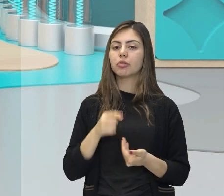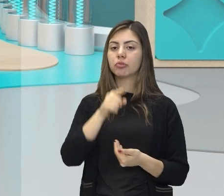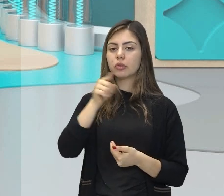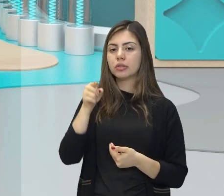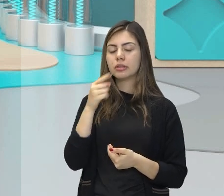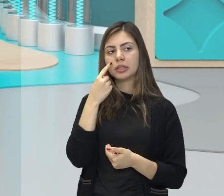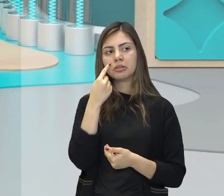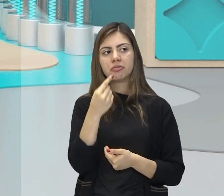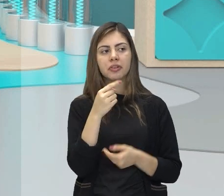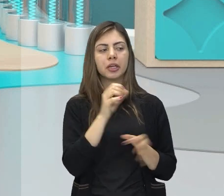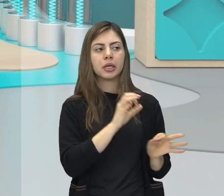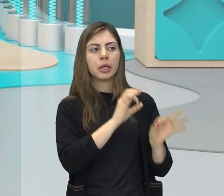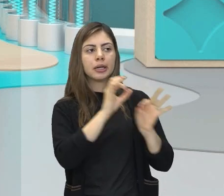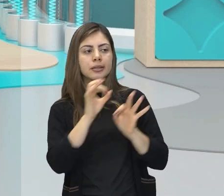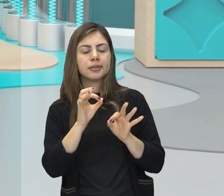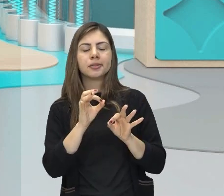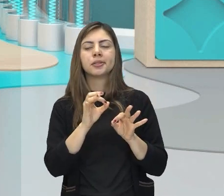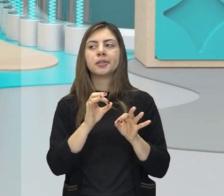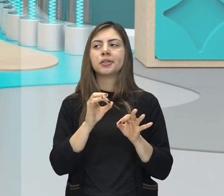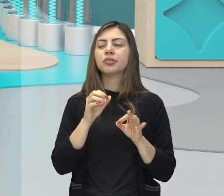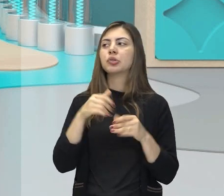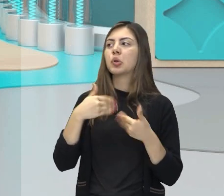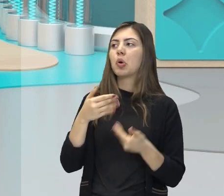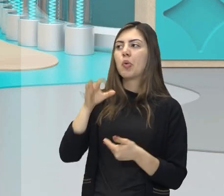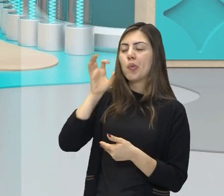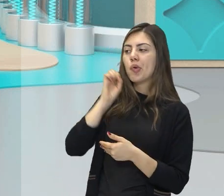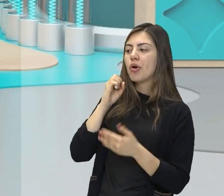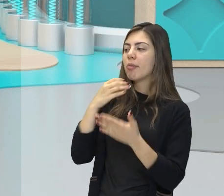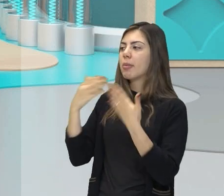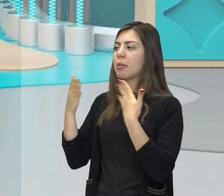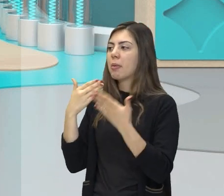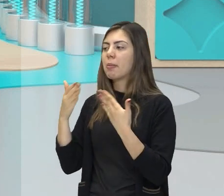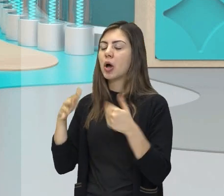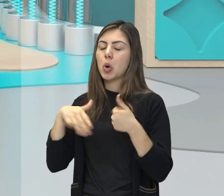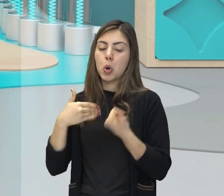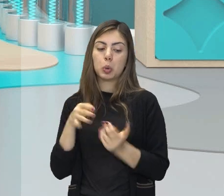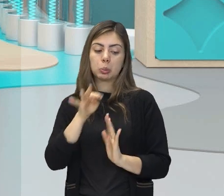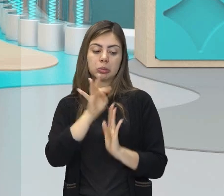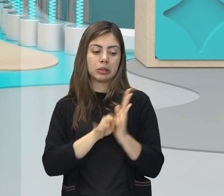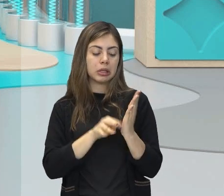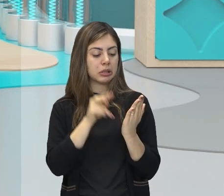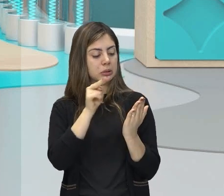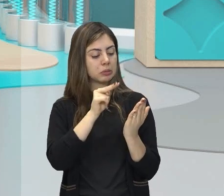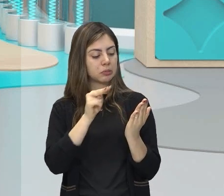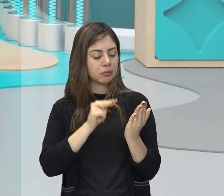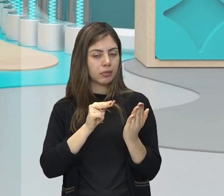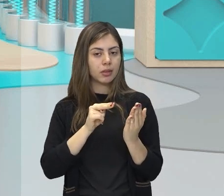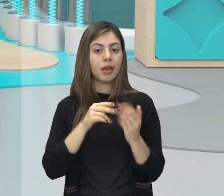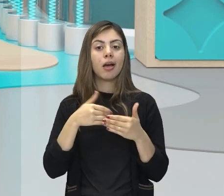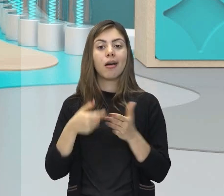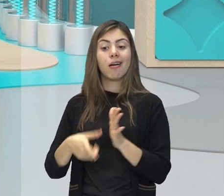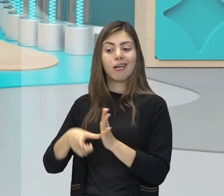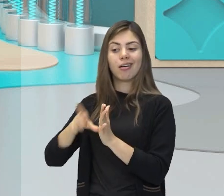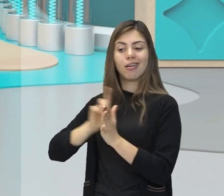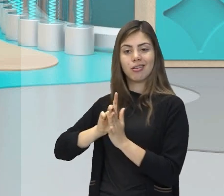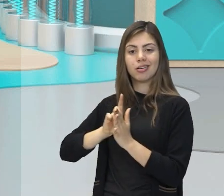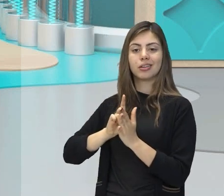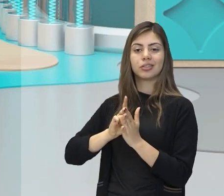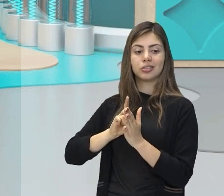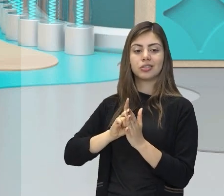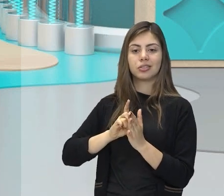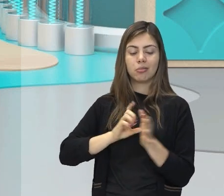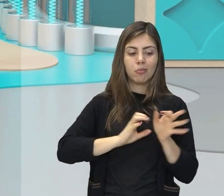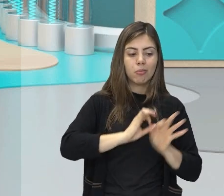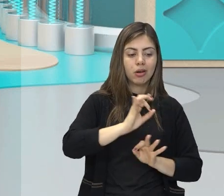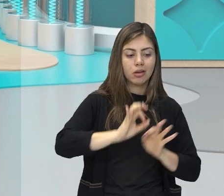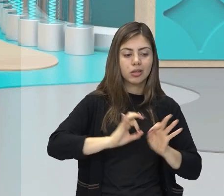que vocês ouvem e que às vezes podem ler em um texto escrito, foi previamente planejada. Isto